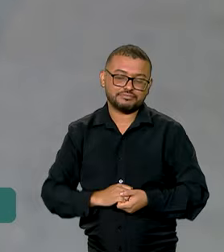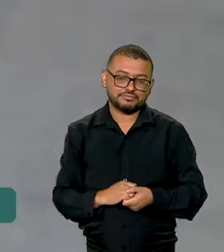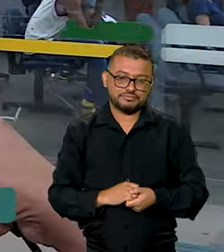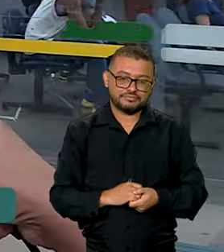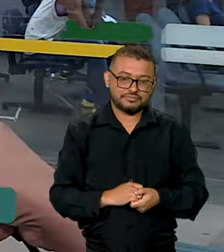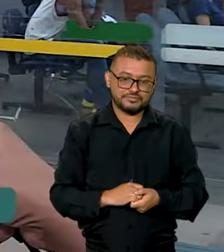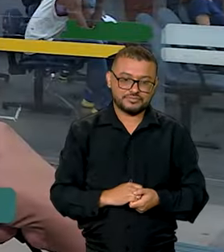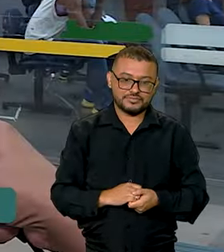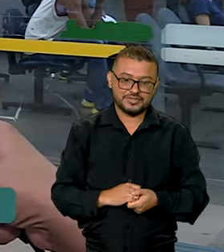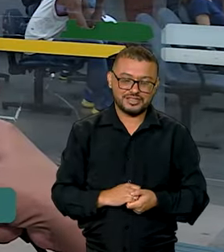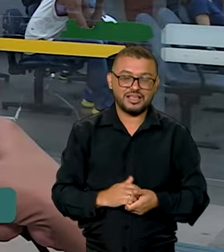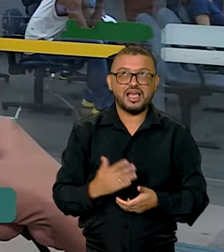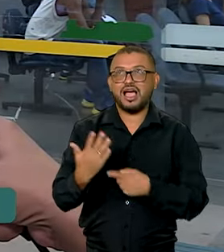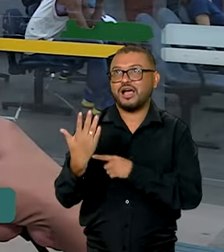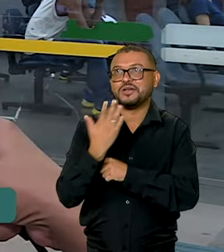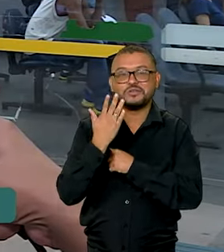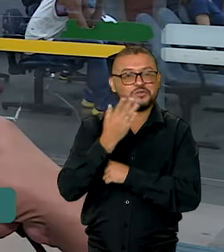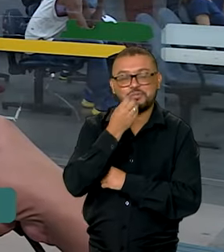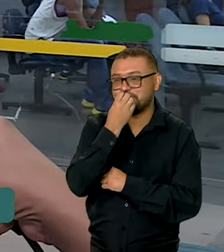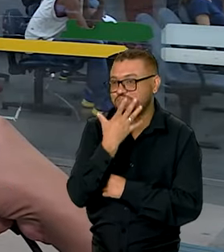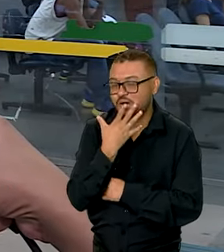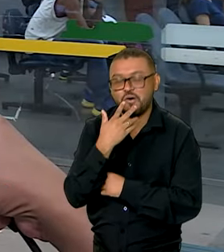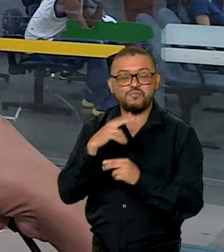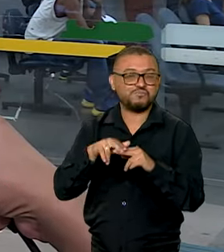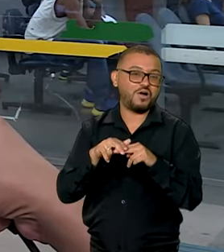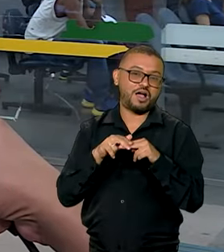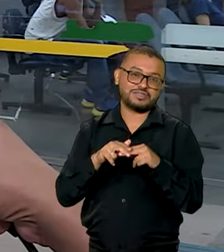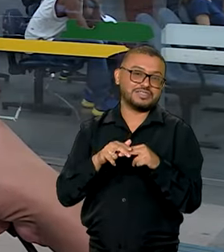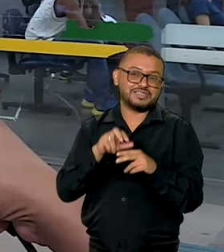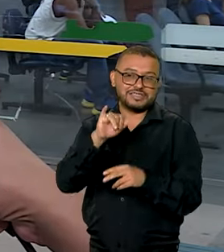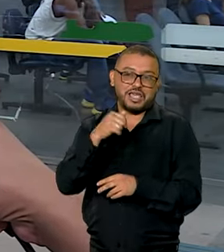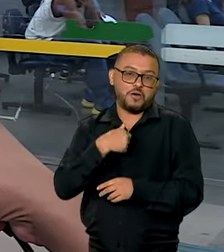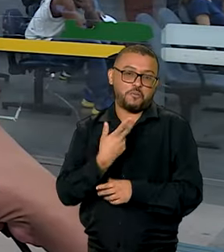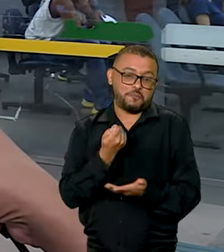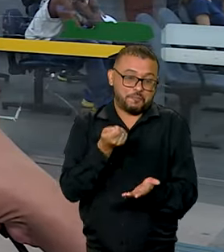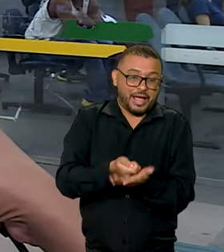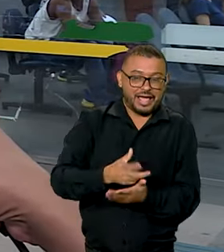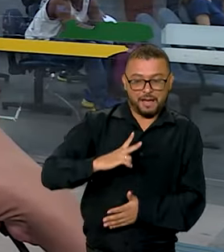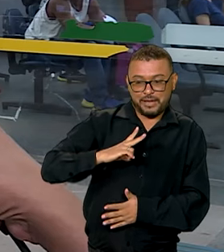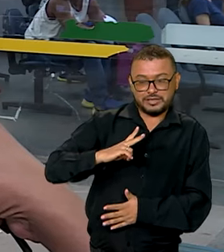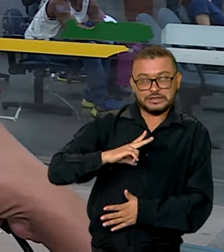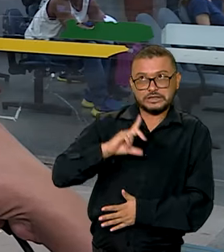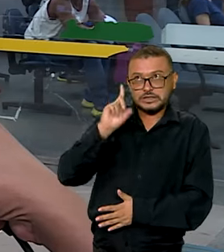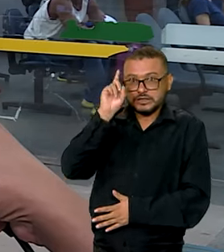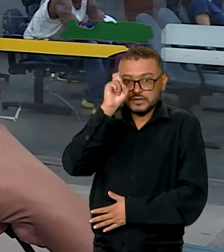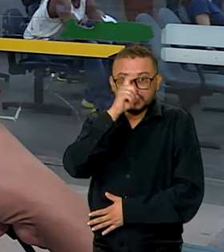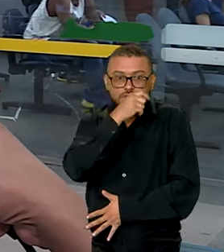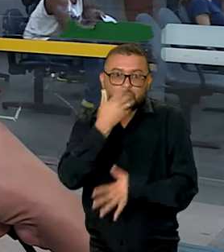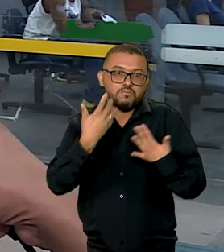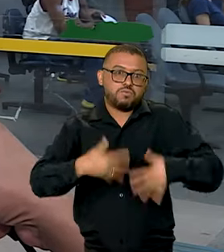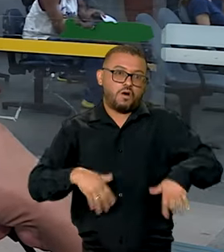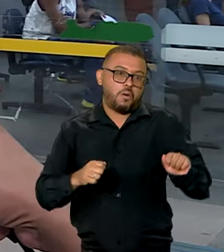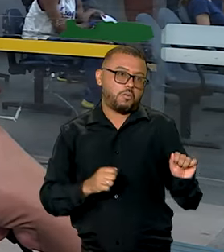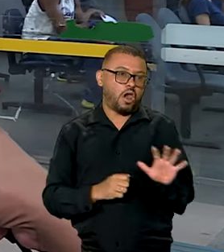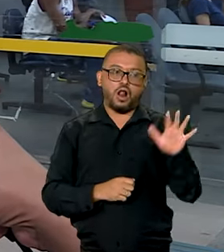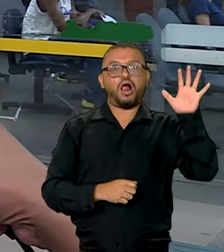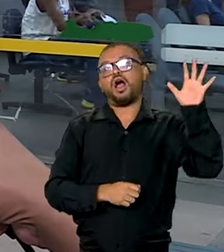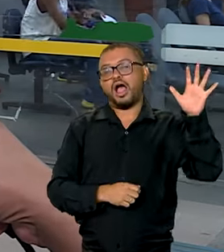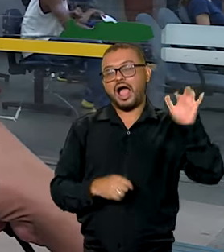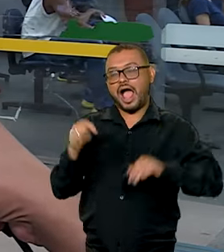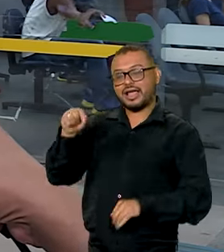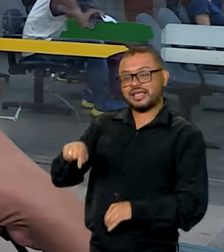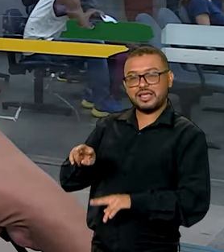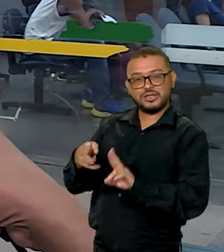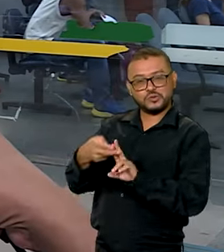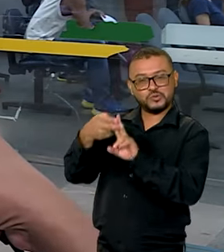graça. Isso é uma ajuda muito grande, né? Por causa que, se for no particular, fica um preço realmente que não é possível. E aqui